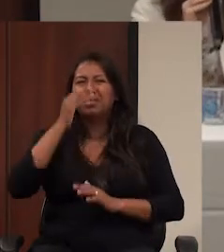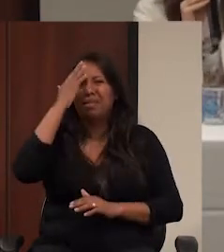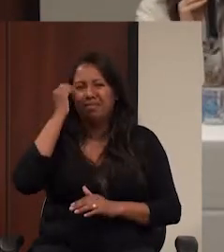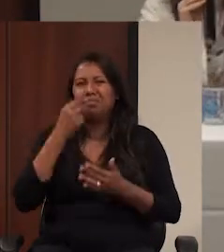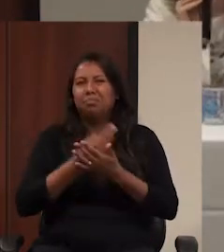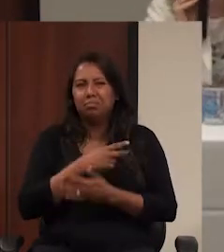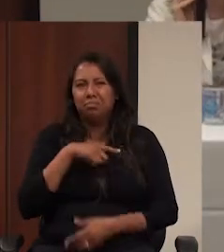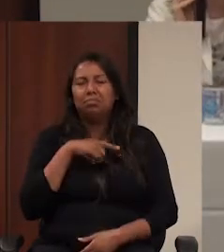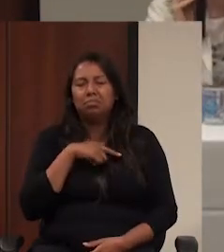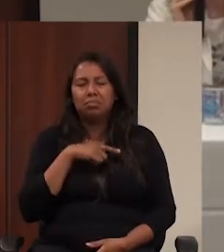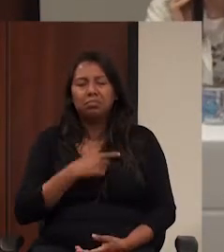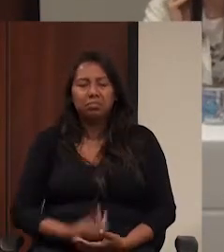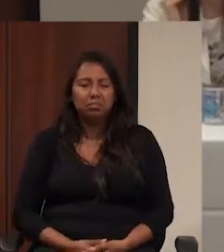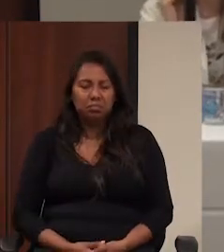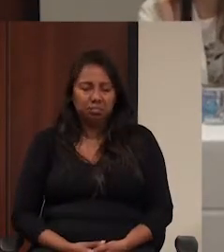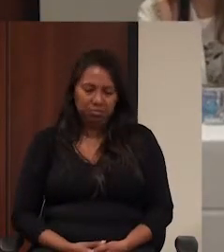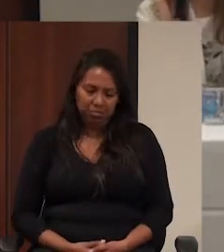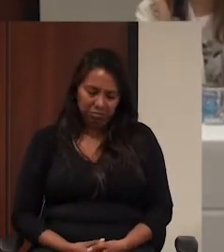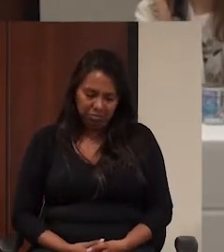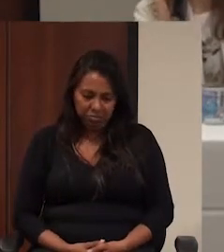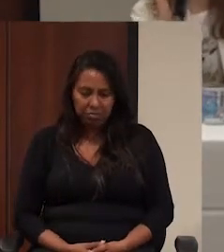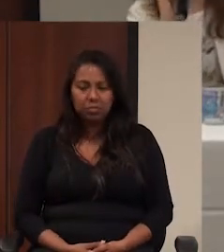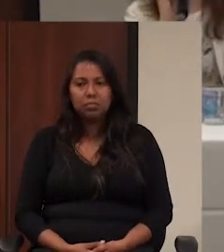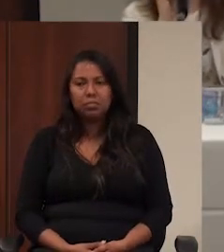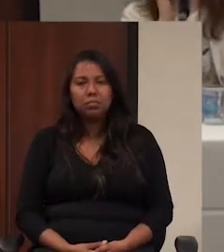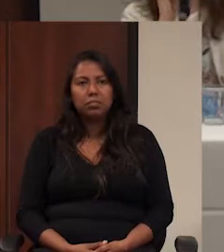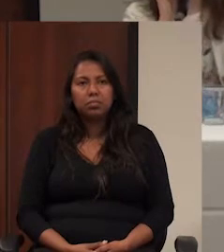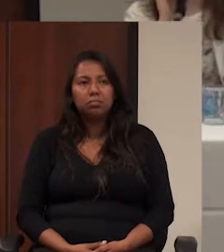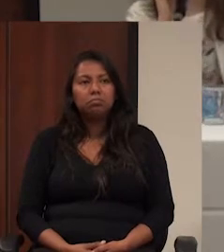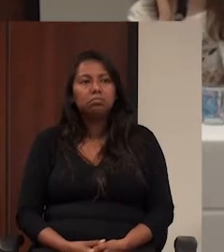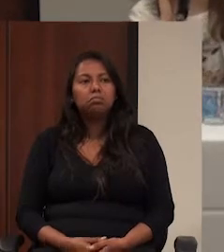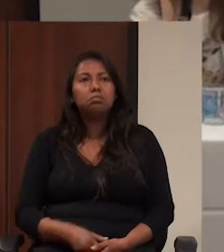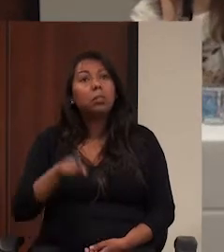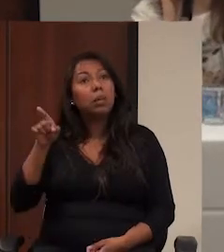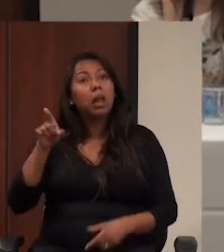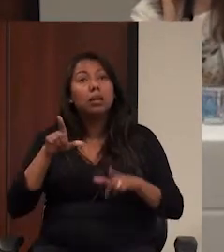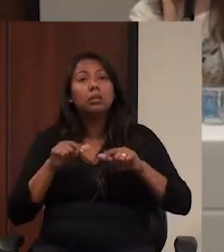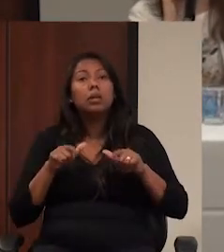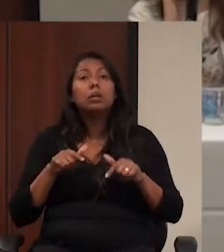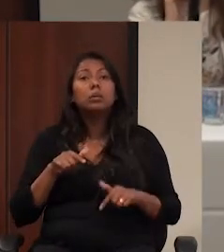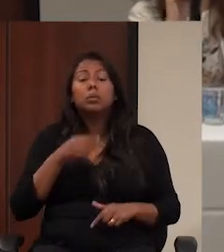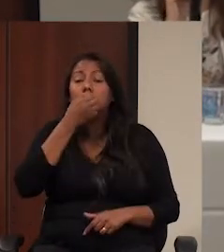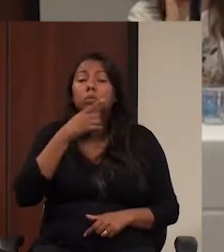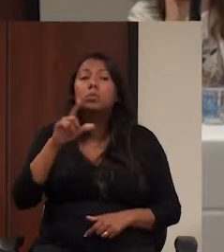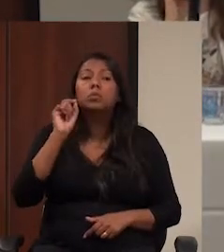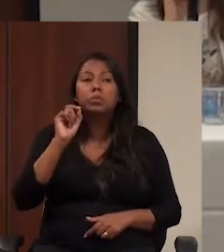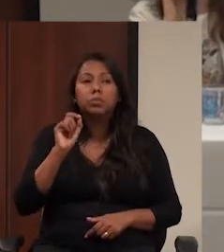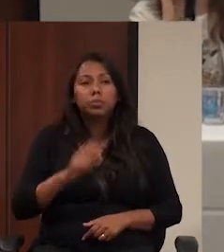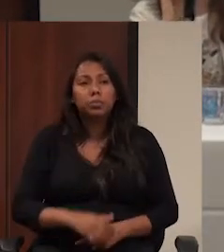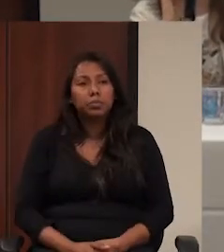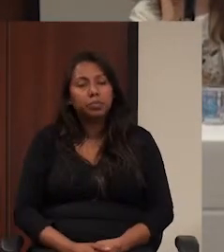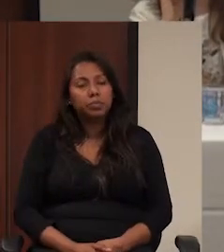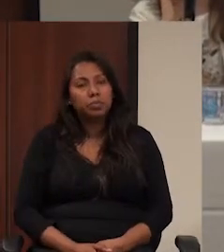assim, mas a legislação já previa. O que tem interessante em Israel? A possibilidade de